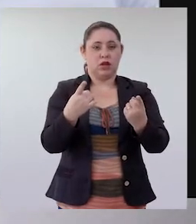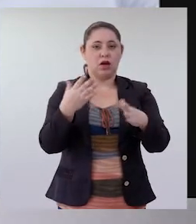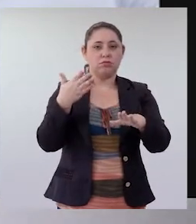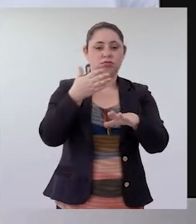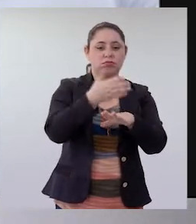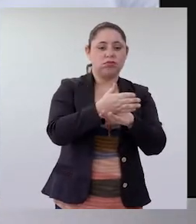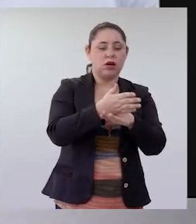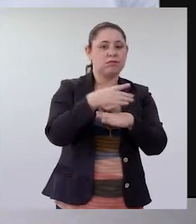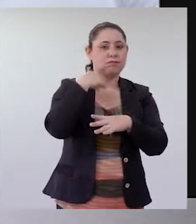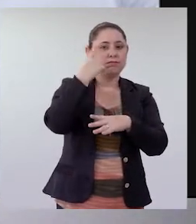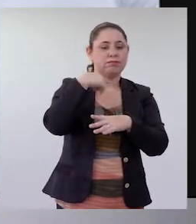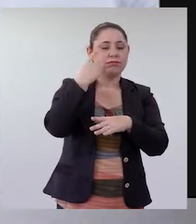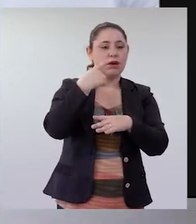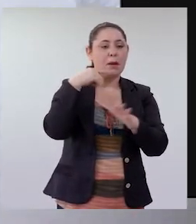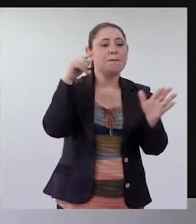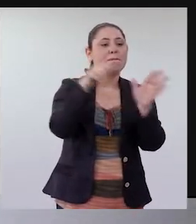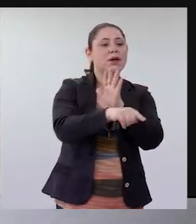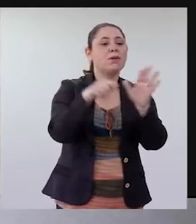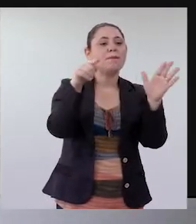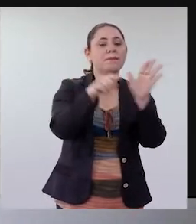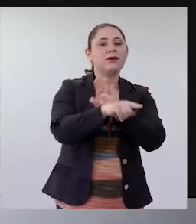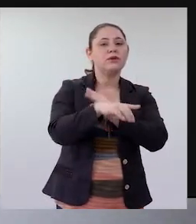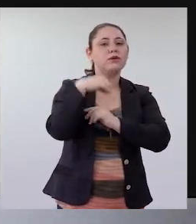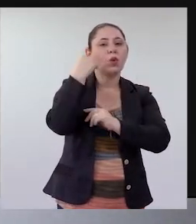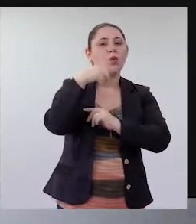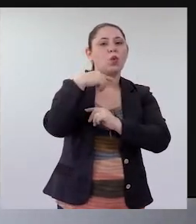também aos advogados, né, sobre esse assunto,